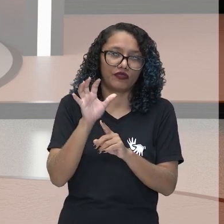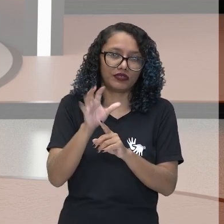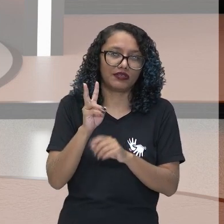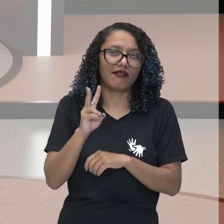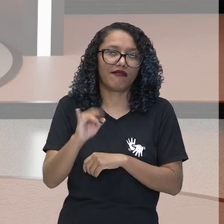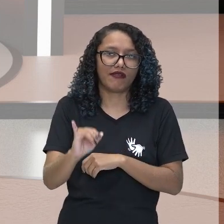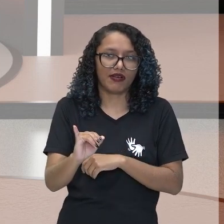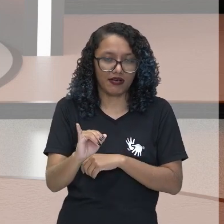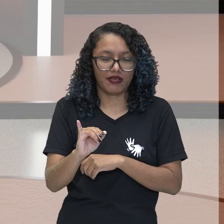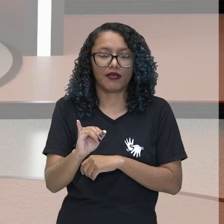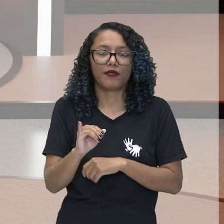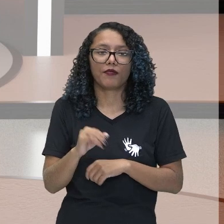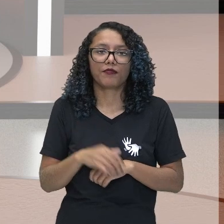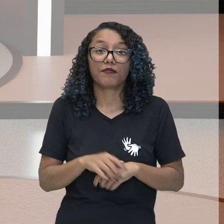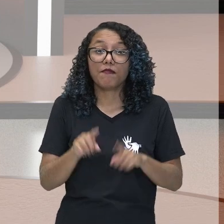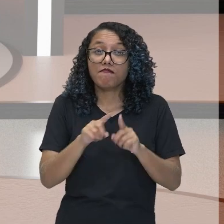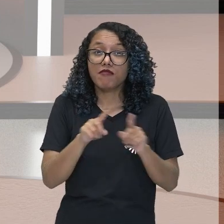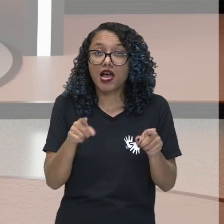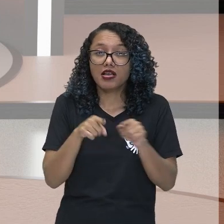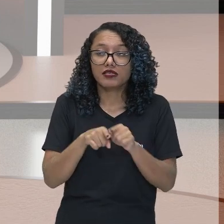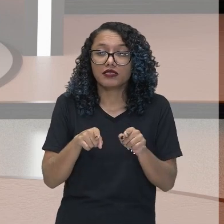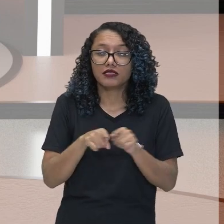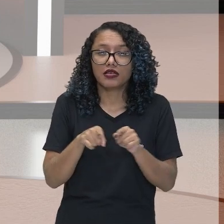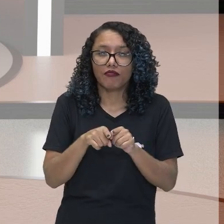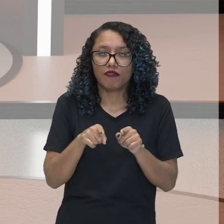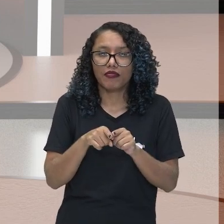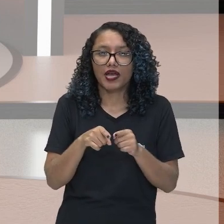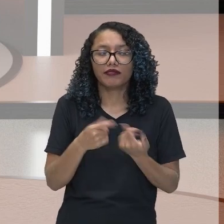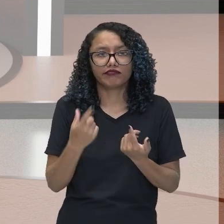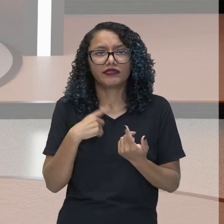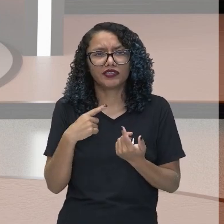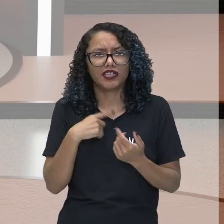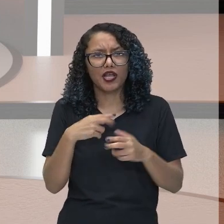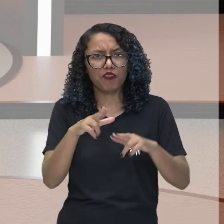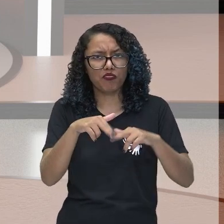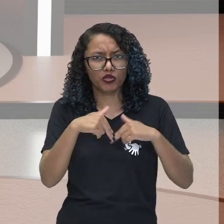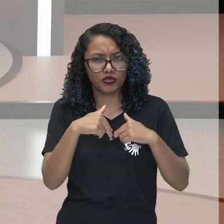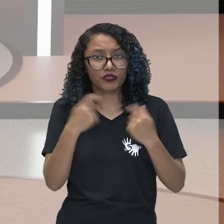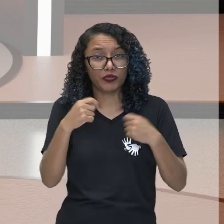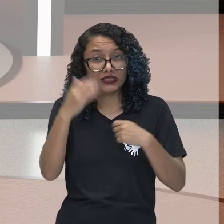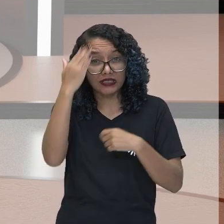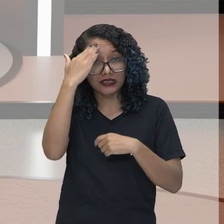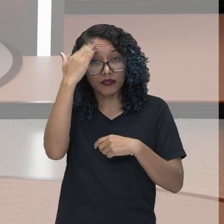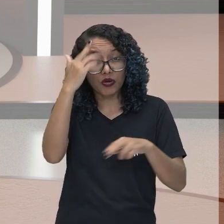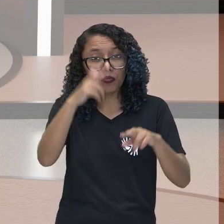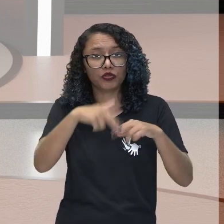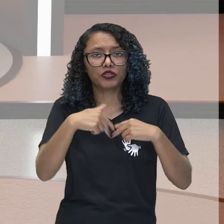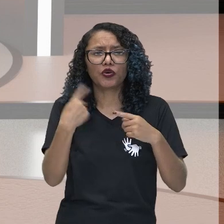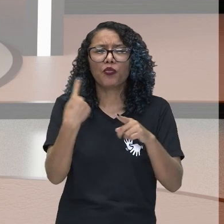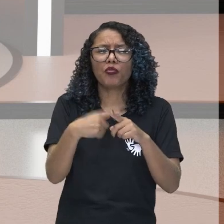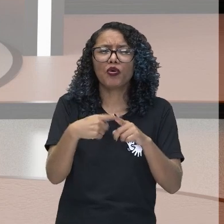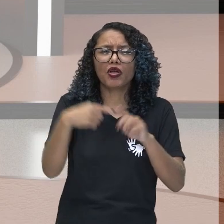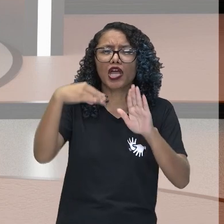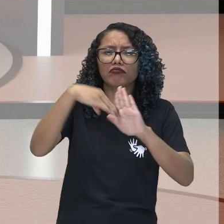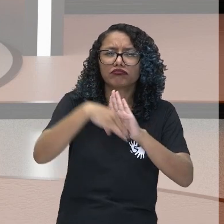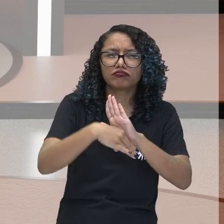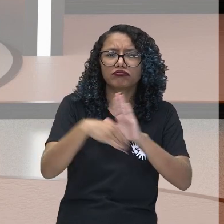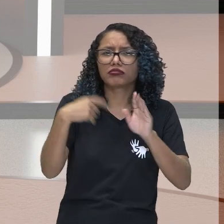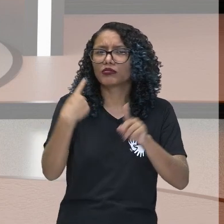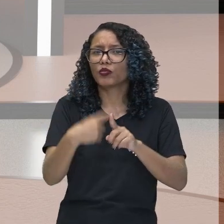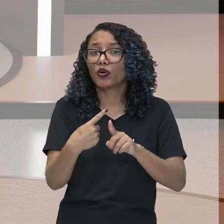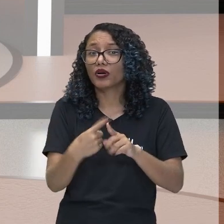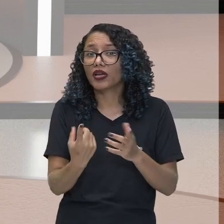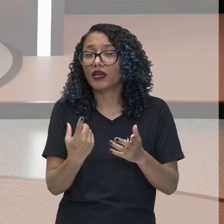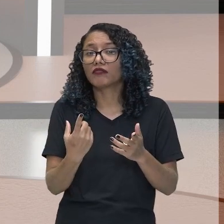gente não pode esquecer esses motivos, né? Por que está ocorrendo essa baixa aí nos níveis de crescimento